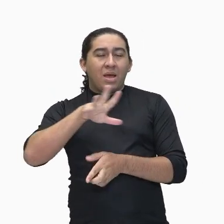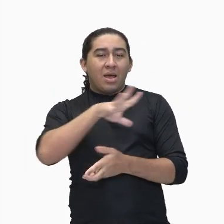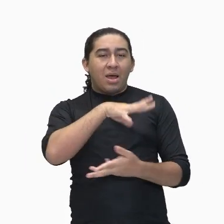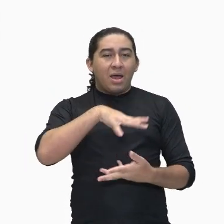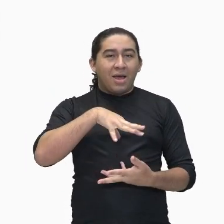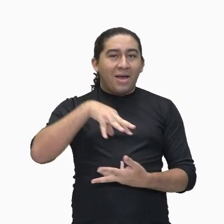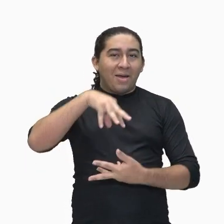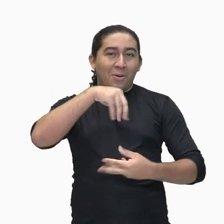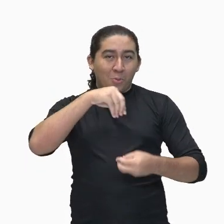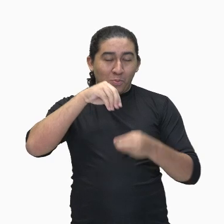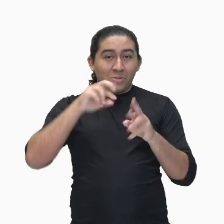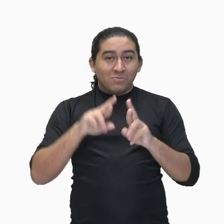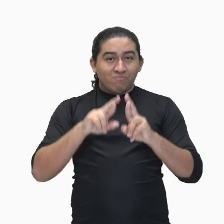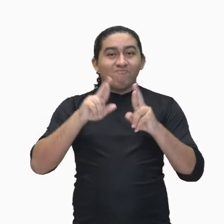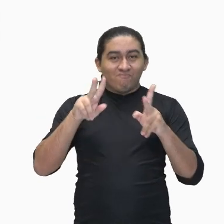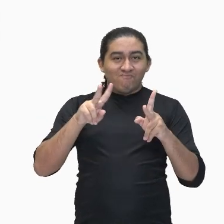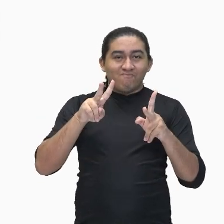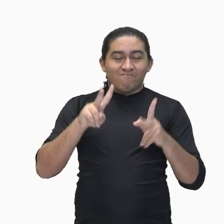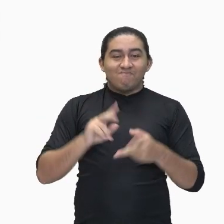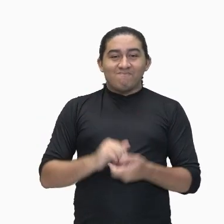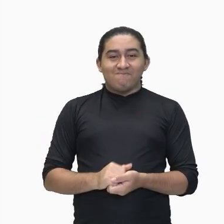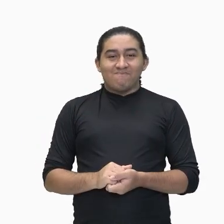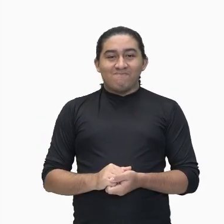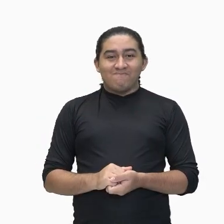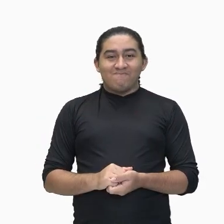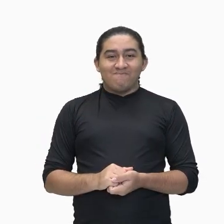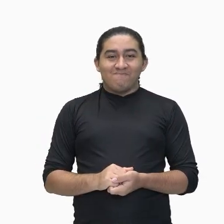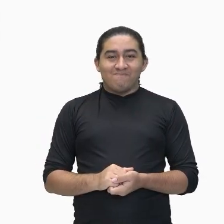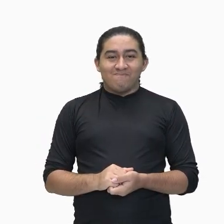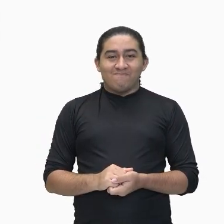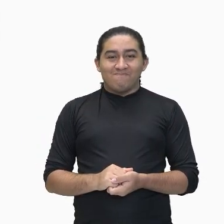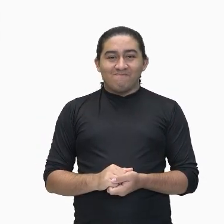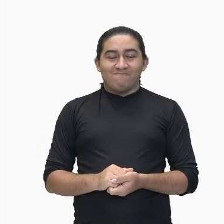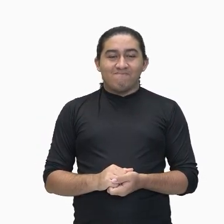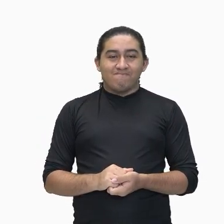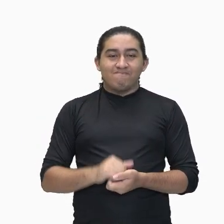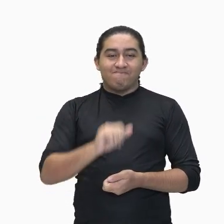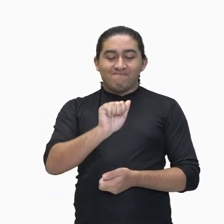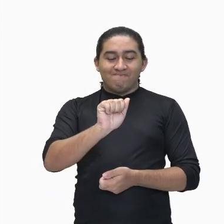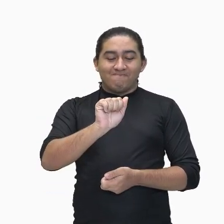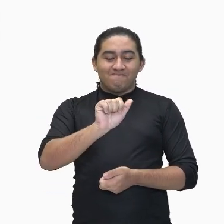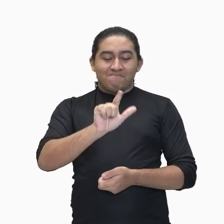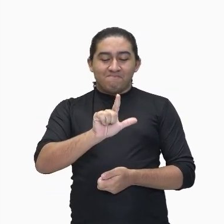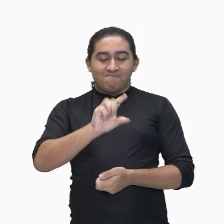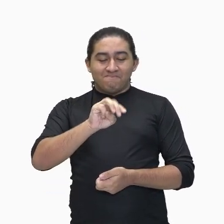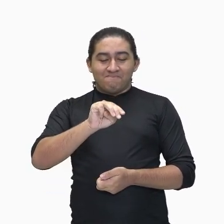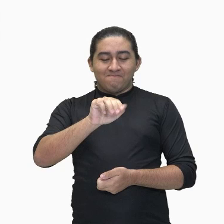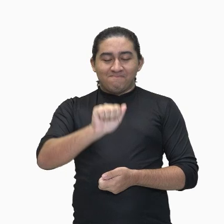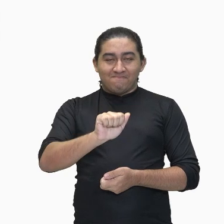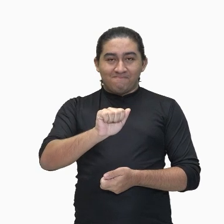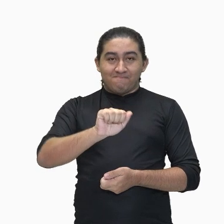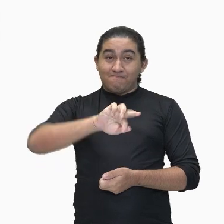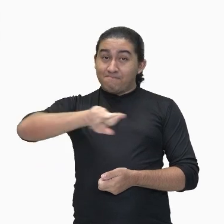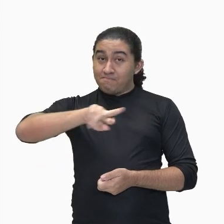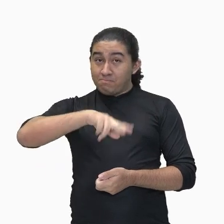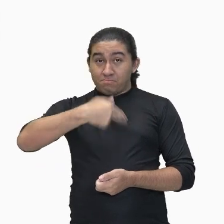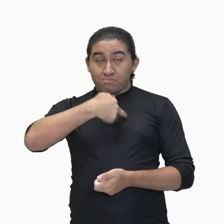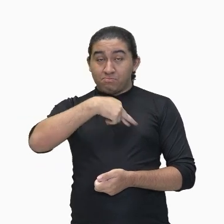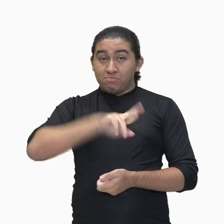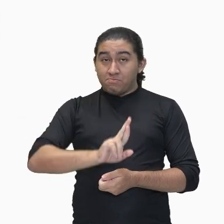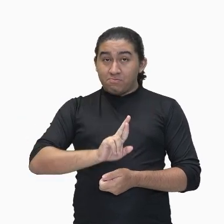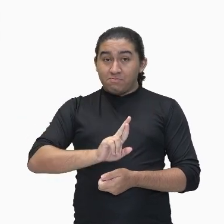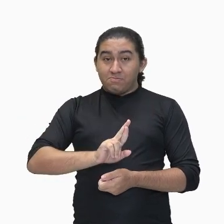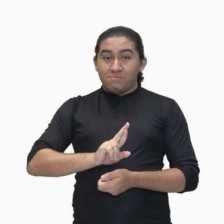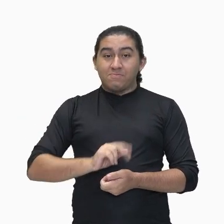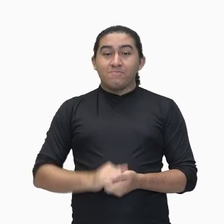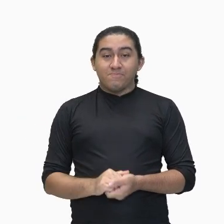campo espiritual. Né? Não é uma alma voltada para o campo das religiões. Ele está falando aqui